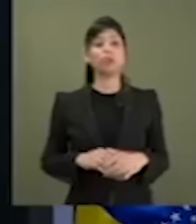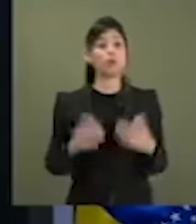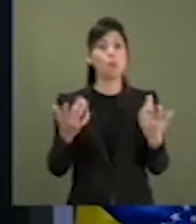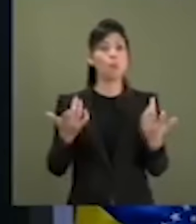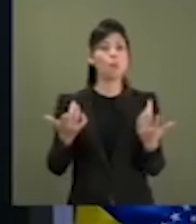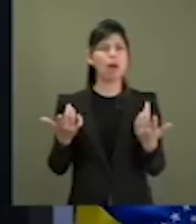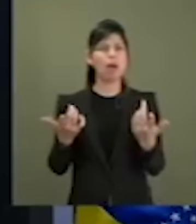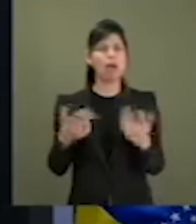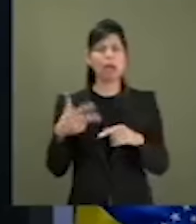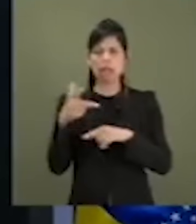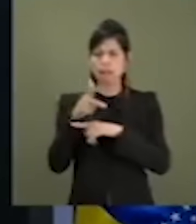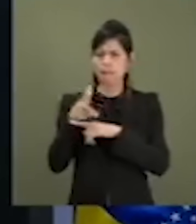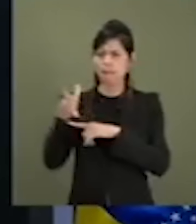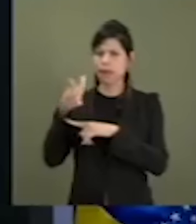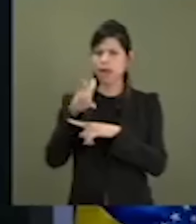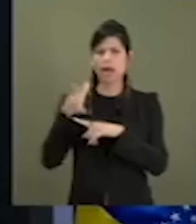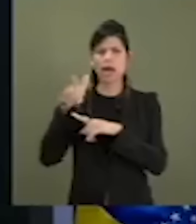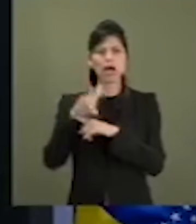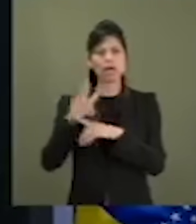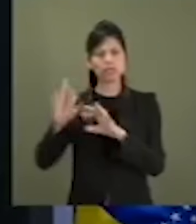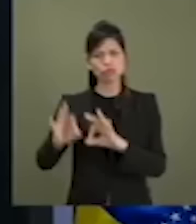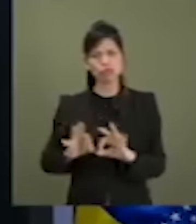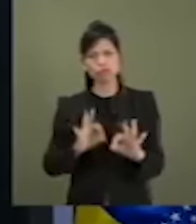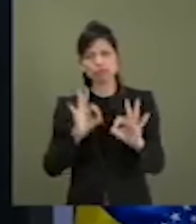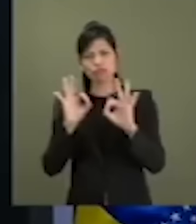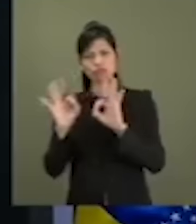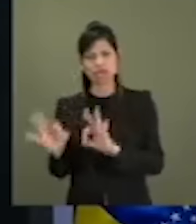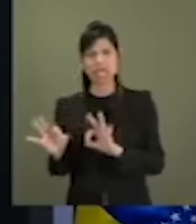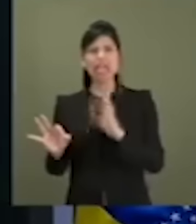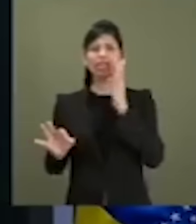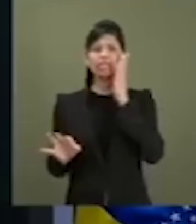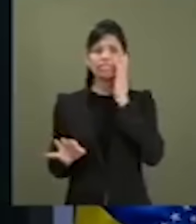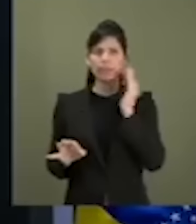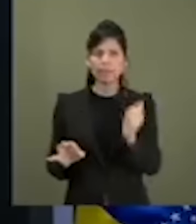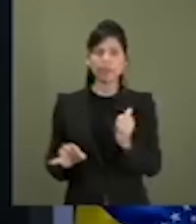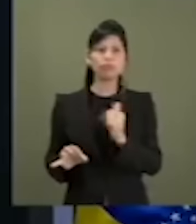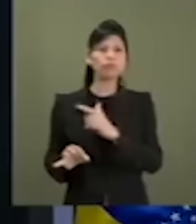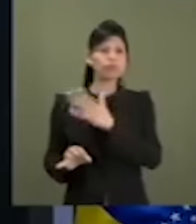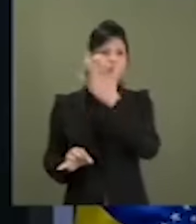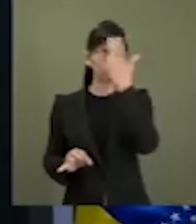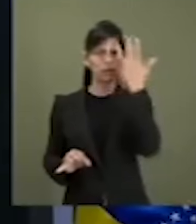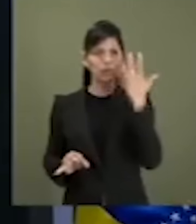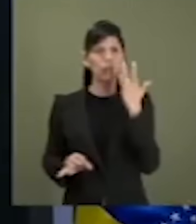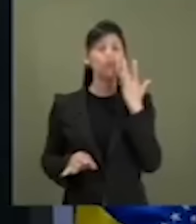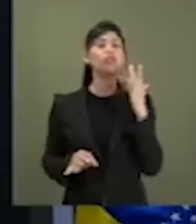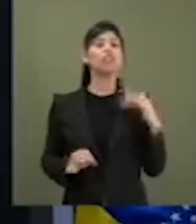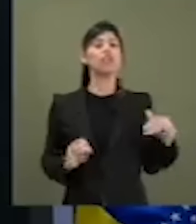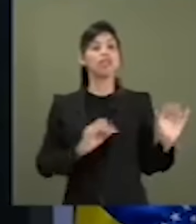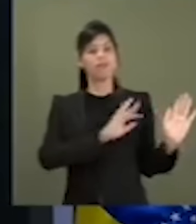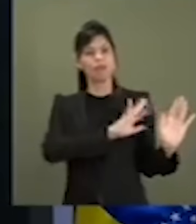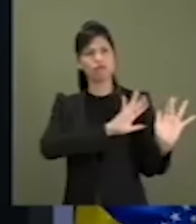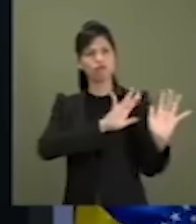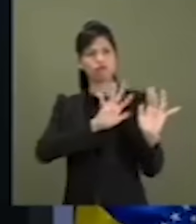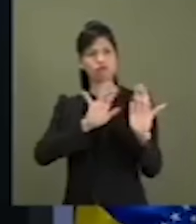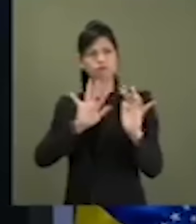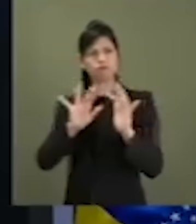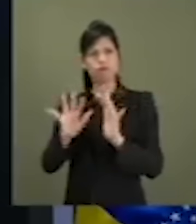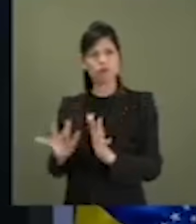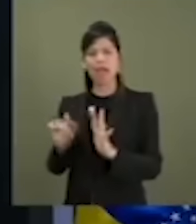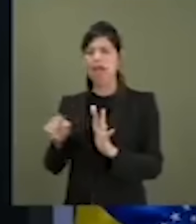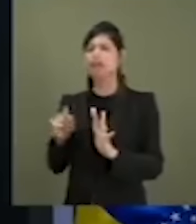gente verifica, pessoas que estavam no dia aqui perto do Congresso e mesmo em outros prédios, quando começaram a